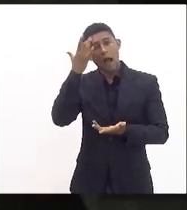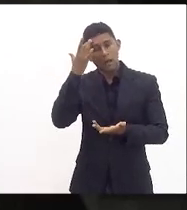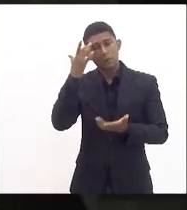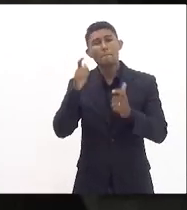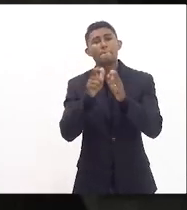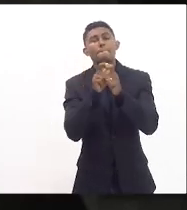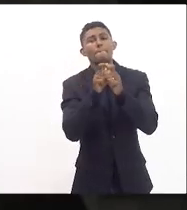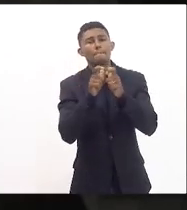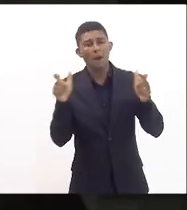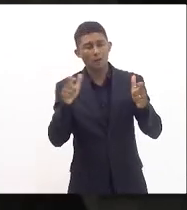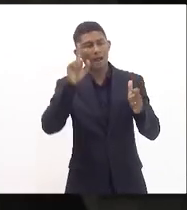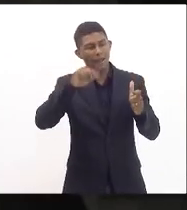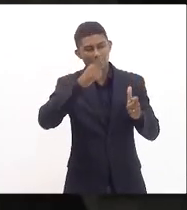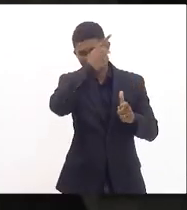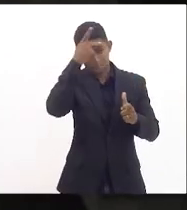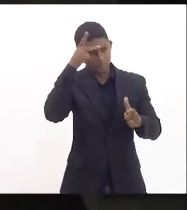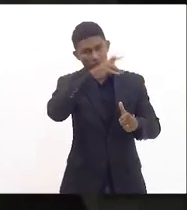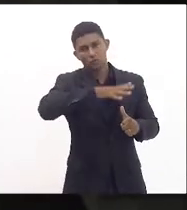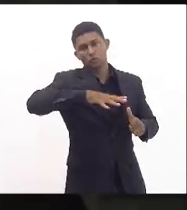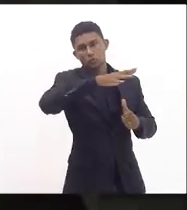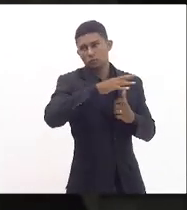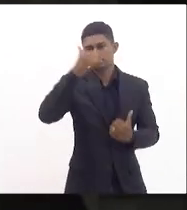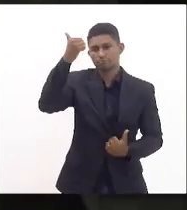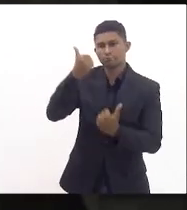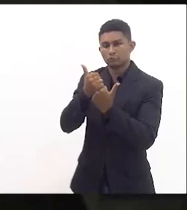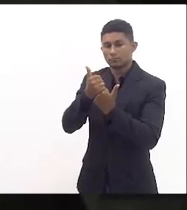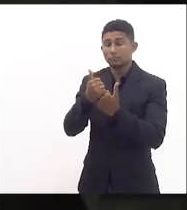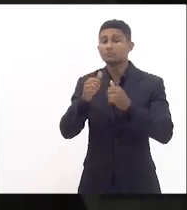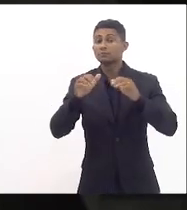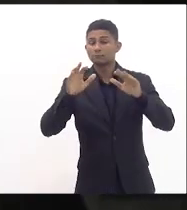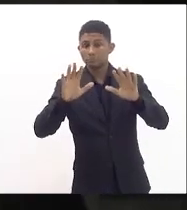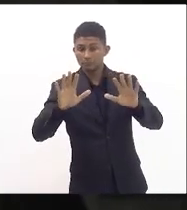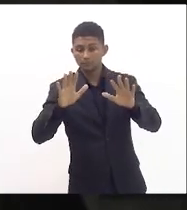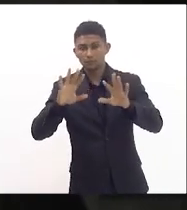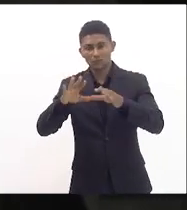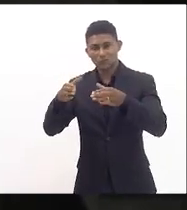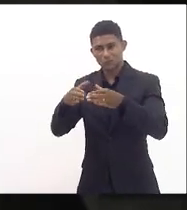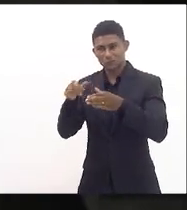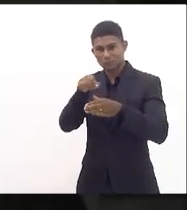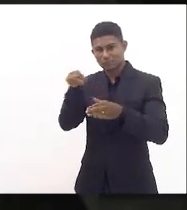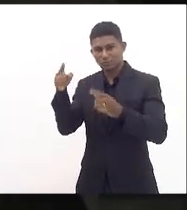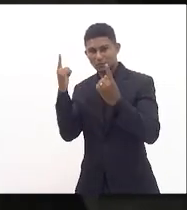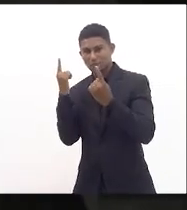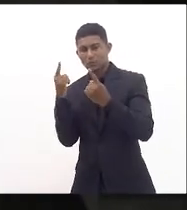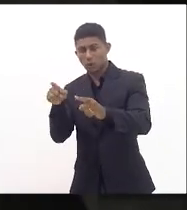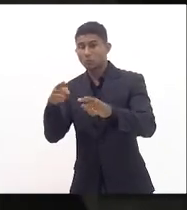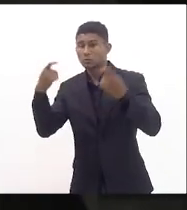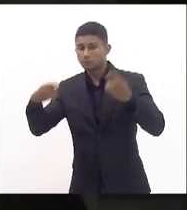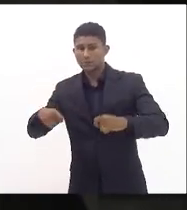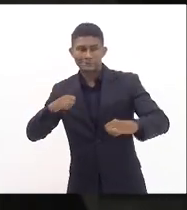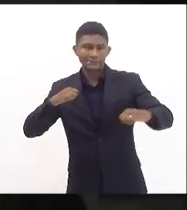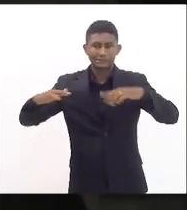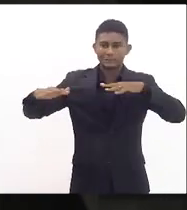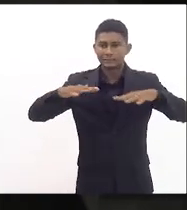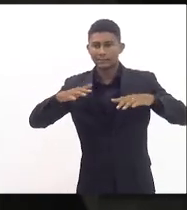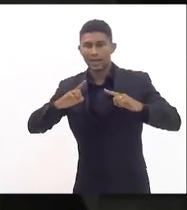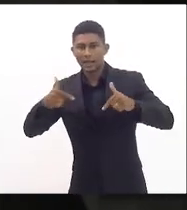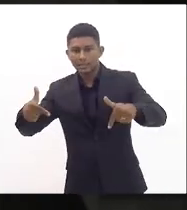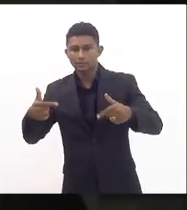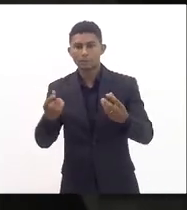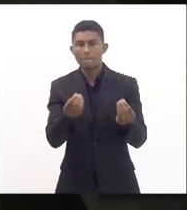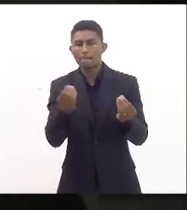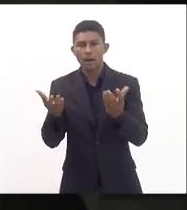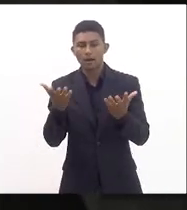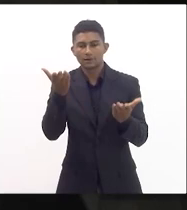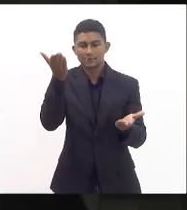Mas as forças oposicionistas têm que se movimentar para reequilibrar